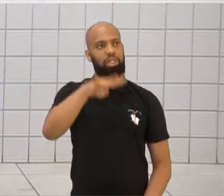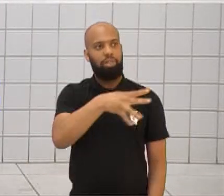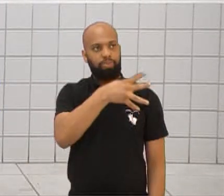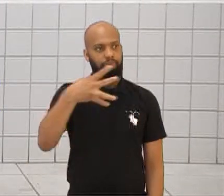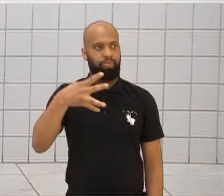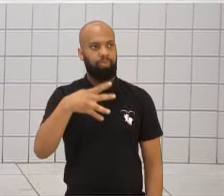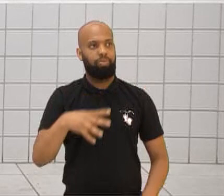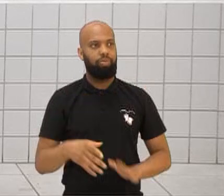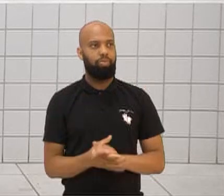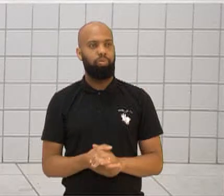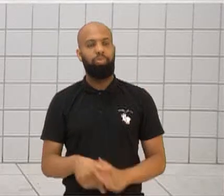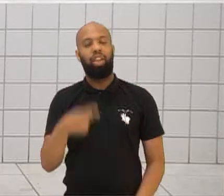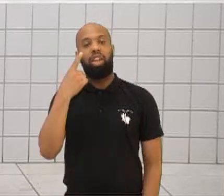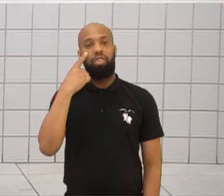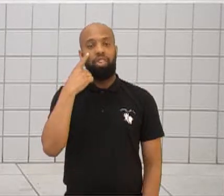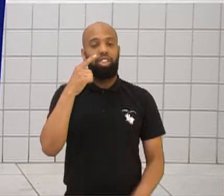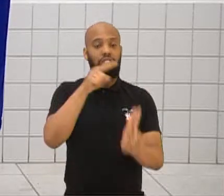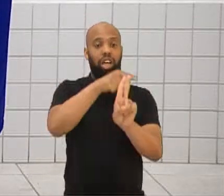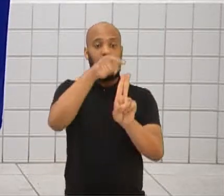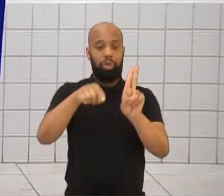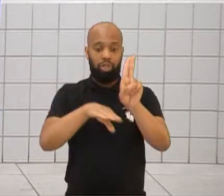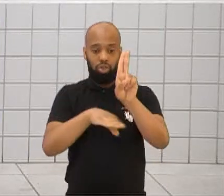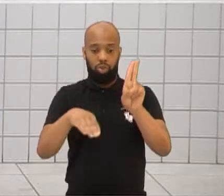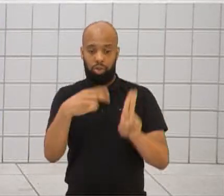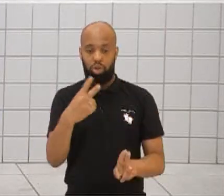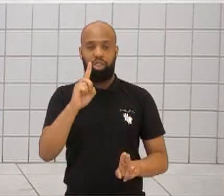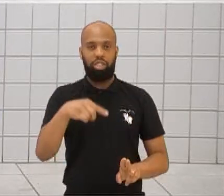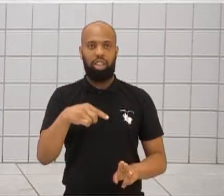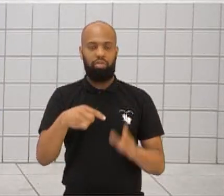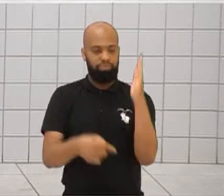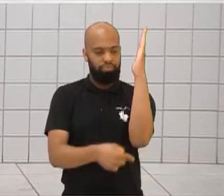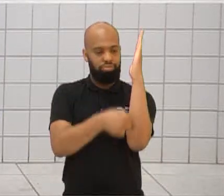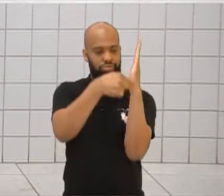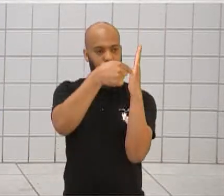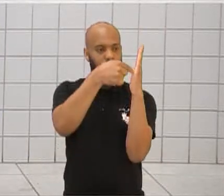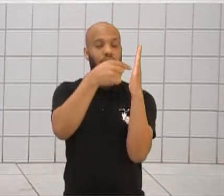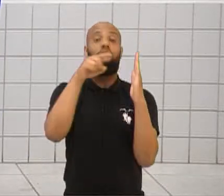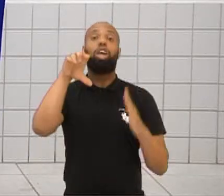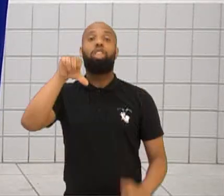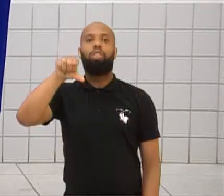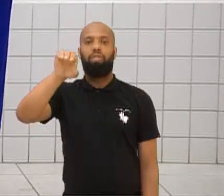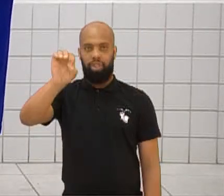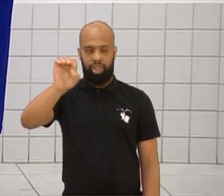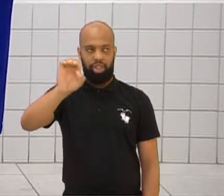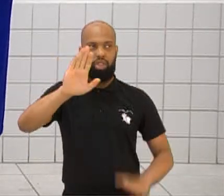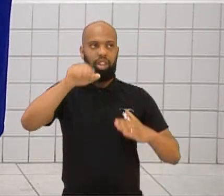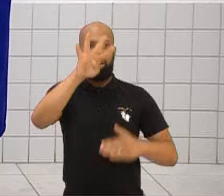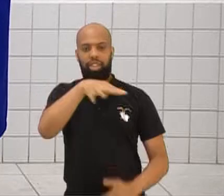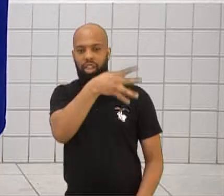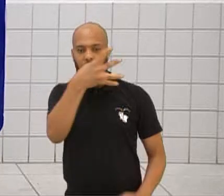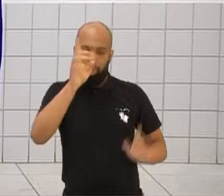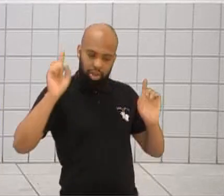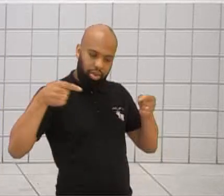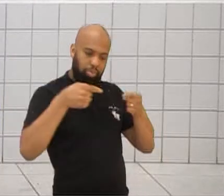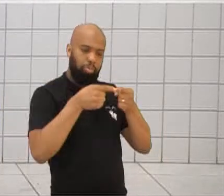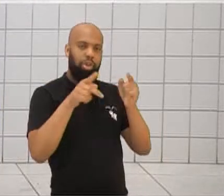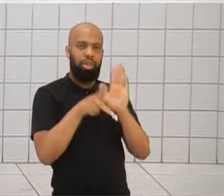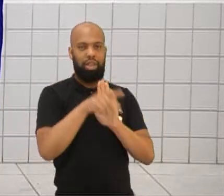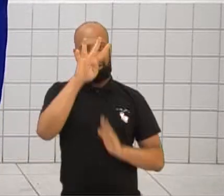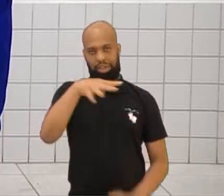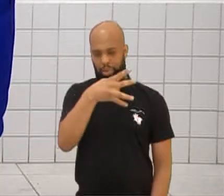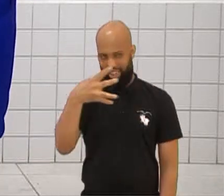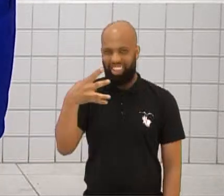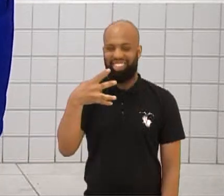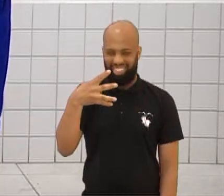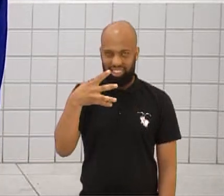sobre 2, 1, π, 0. Então, a tabela conversa com o gráfico conversa com a